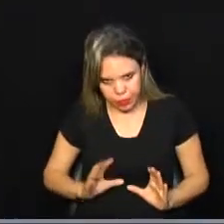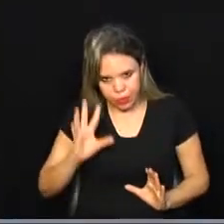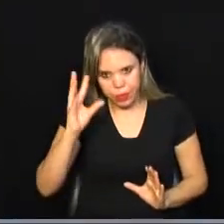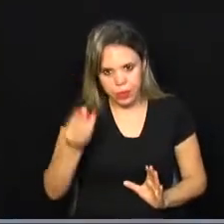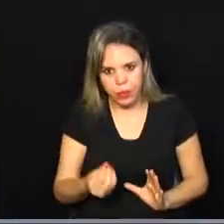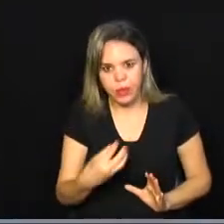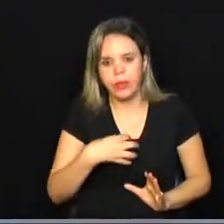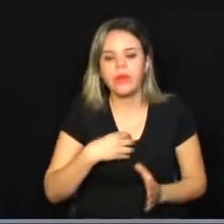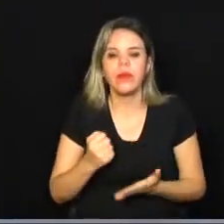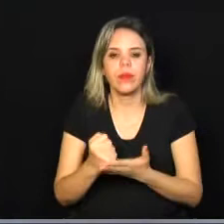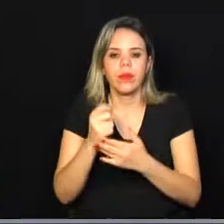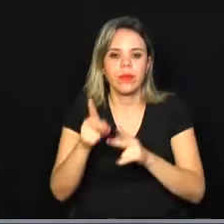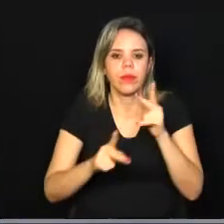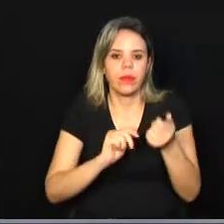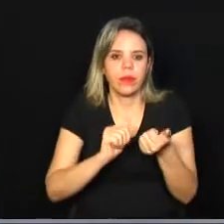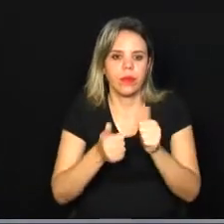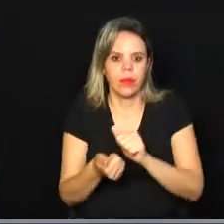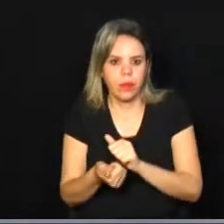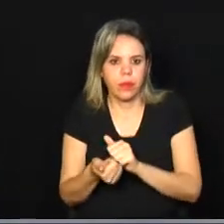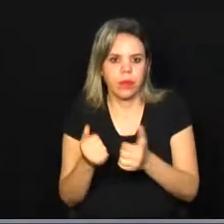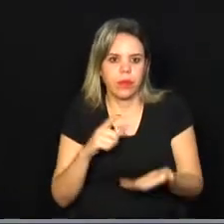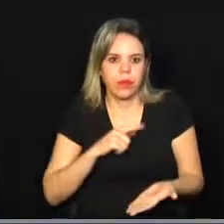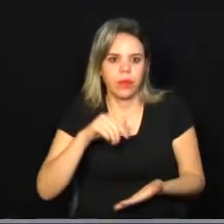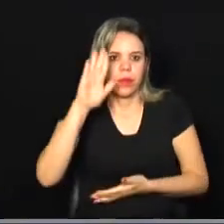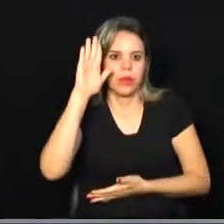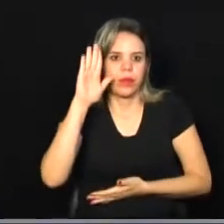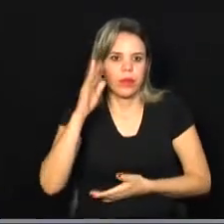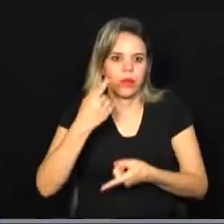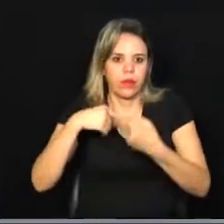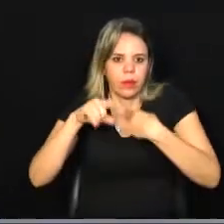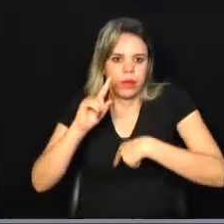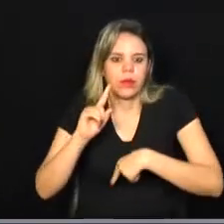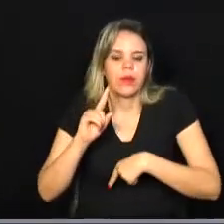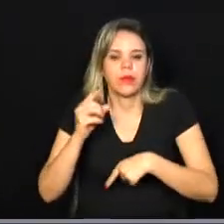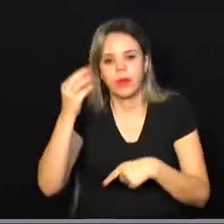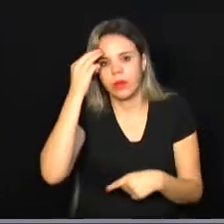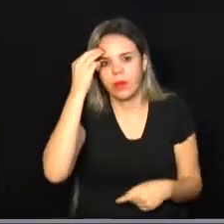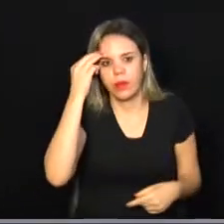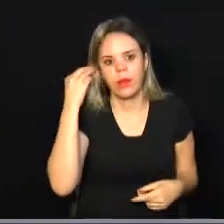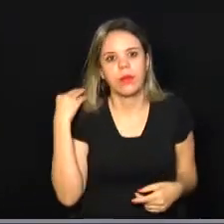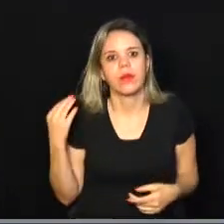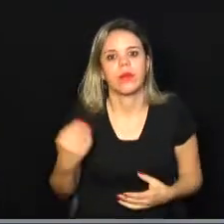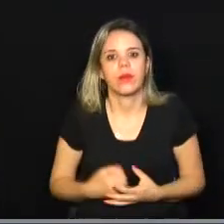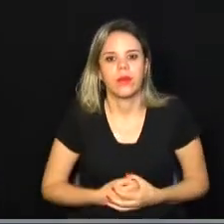entender e ajudar os atletas a terem aí a alta performance mental.